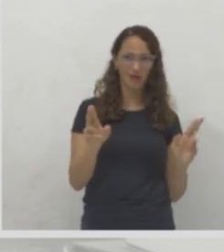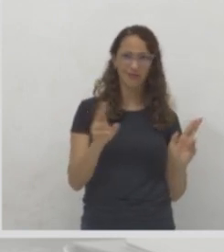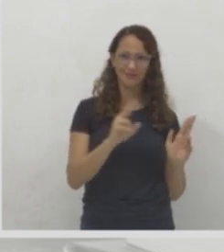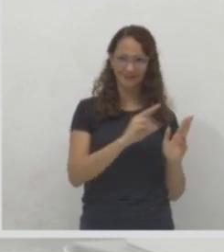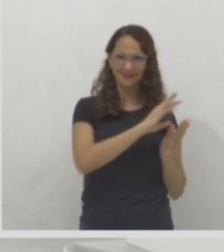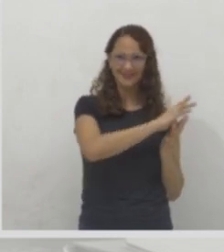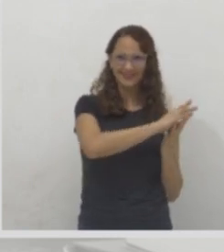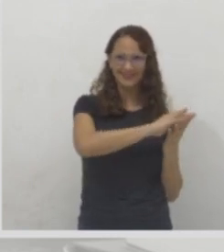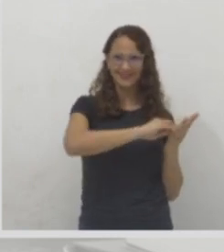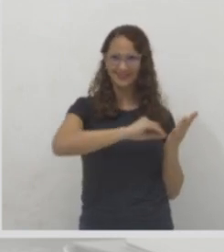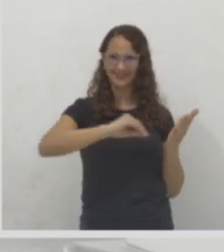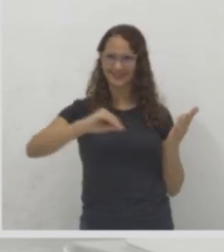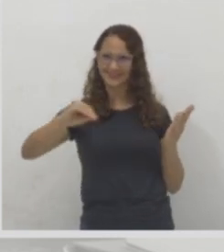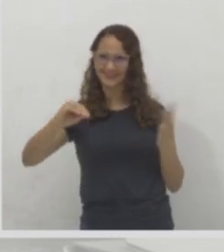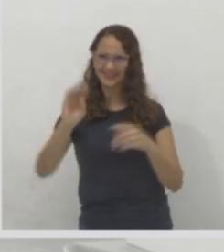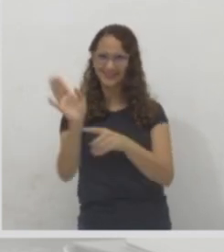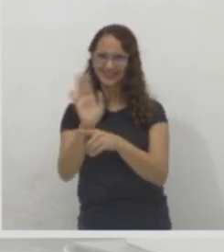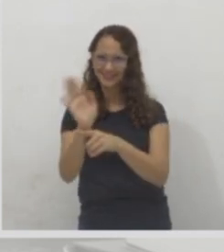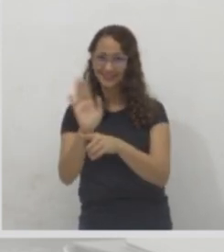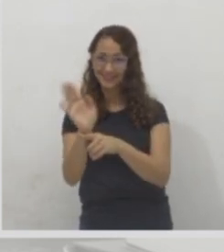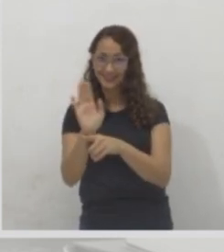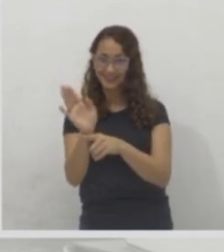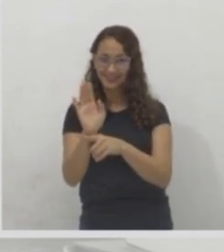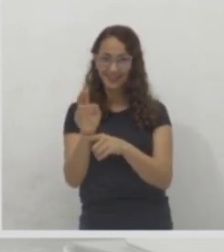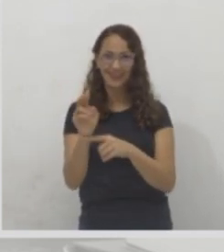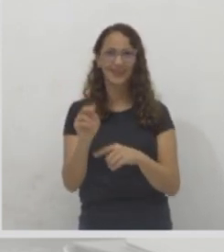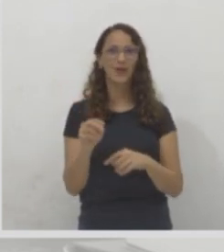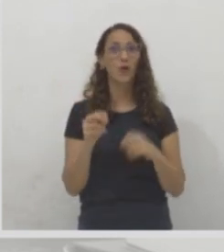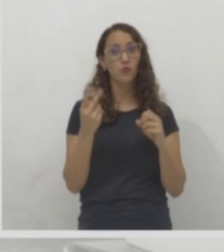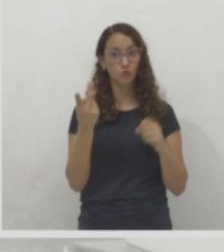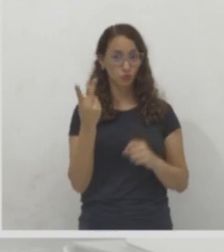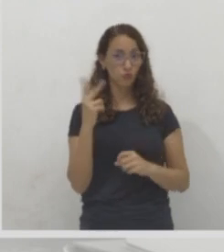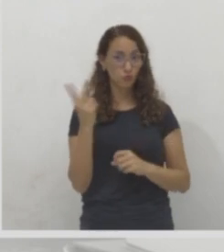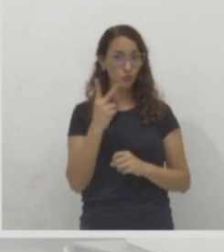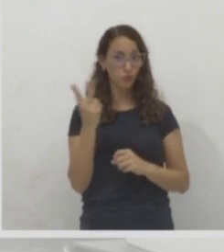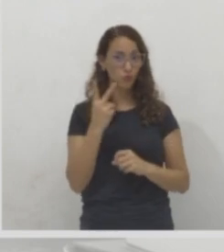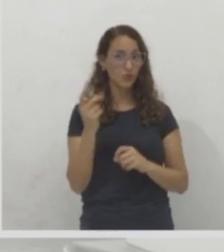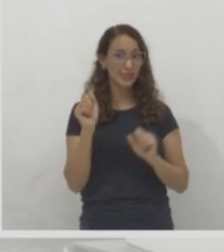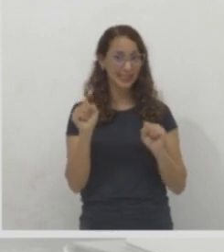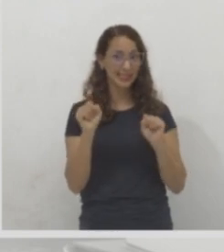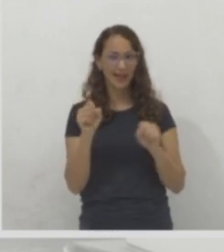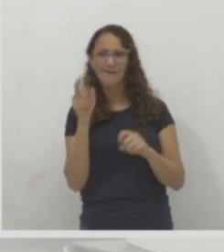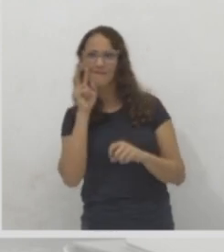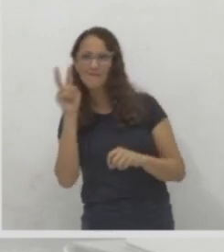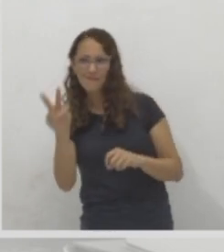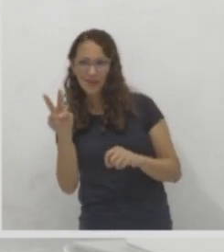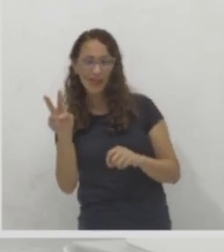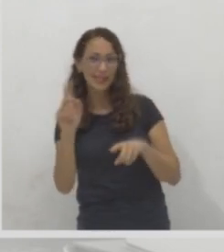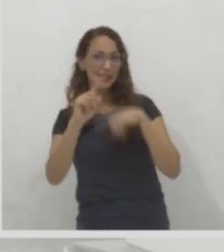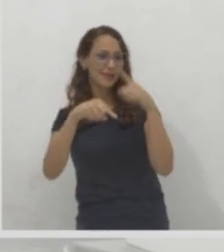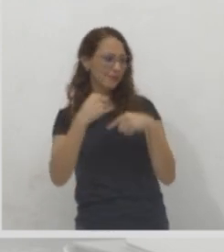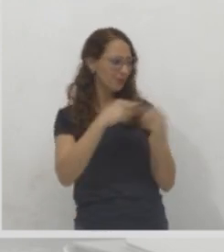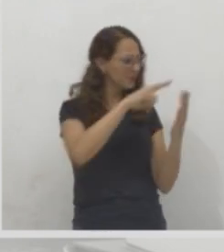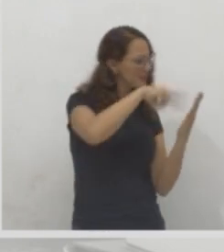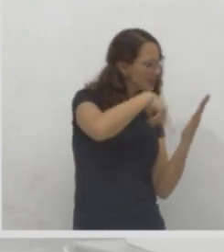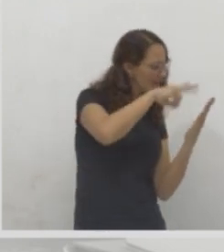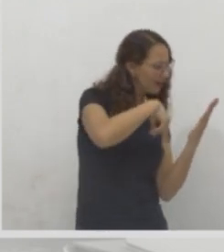cinematográfica, ou se eu gosto de assistir a produção e ler os livros correspondentes a ela,